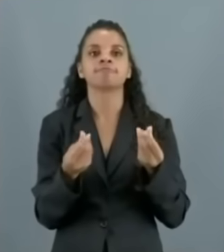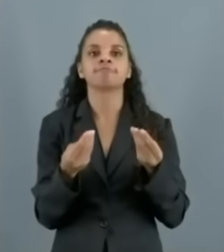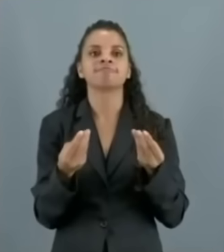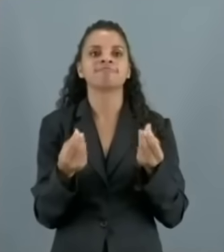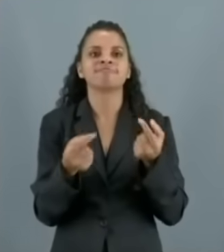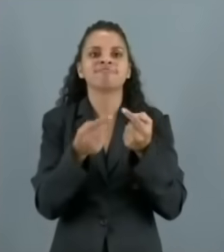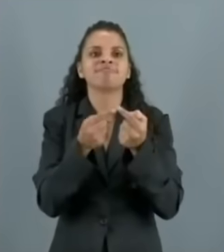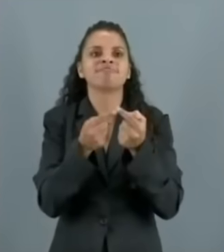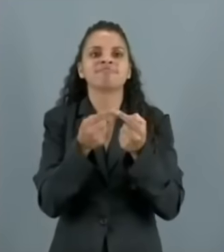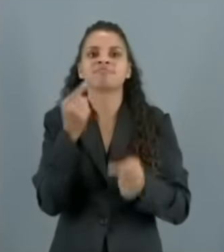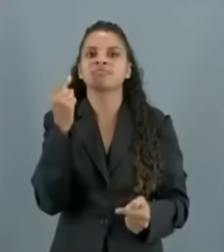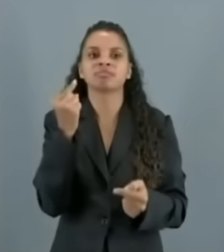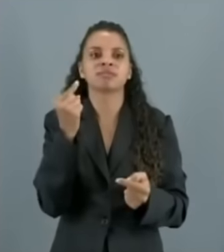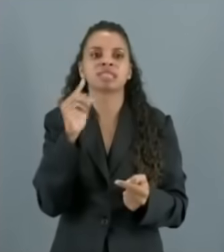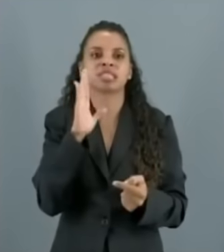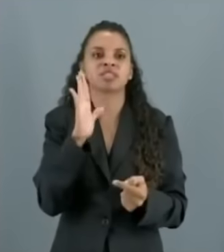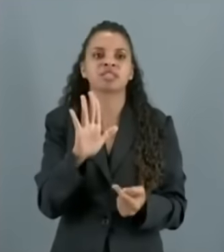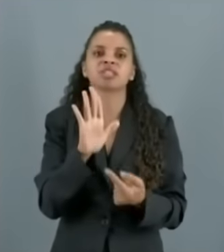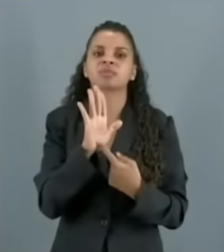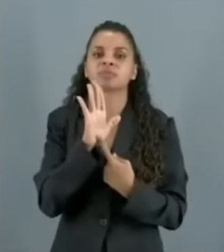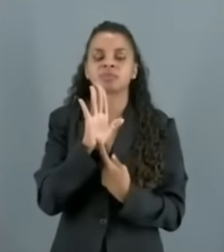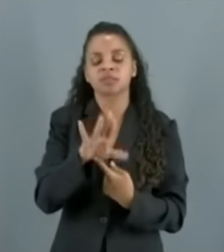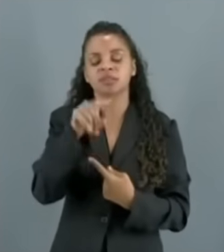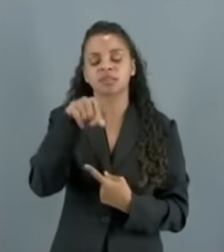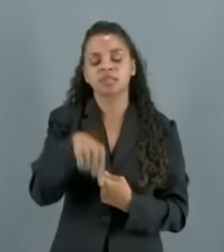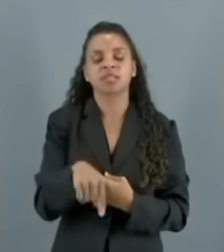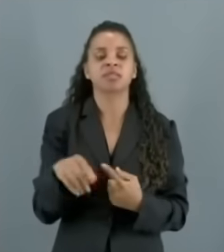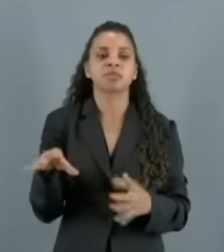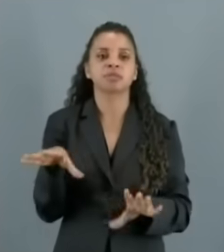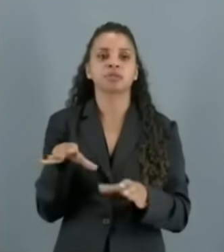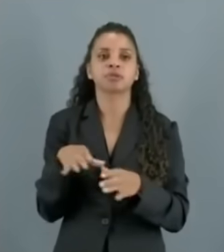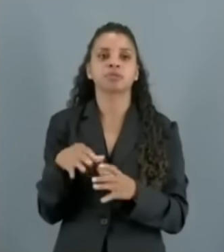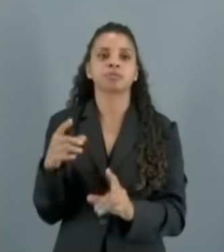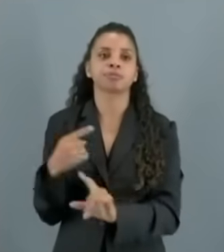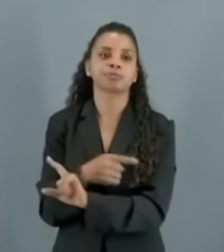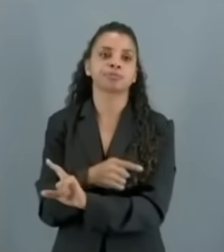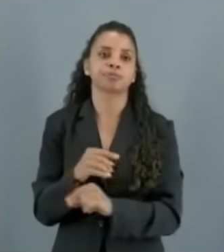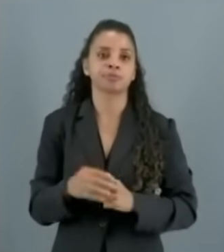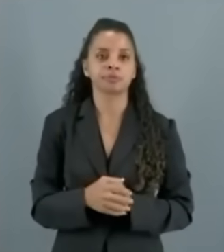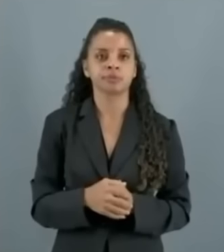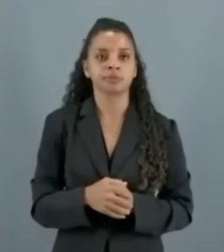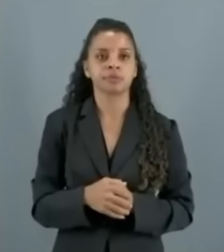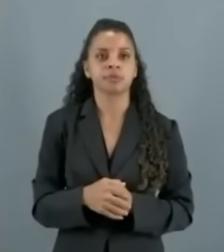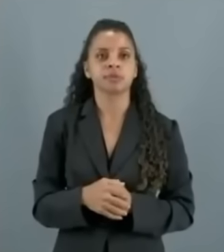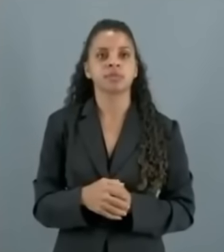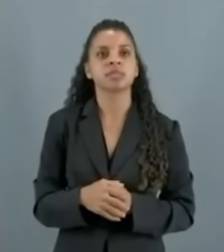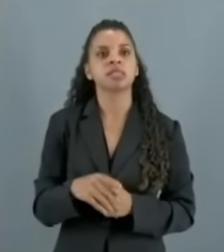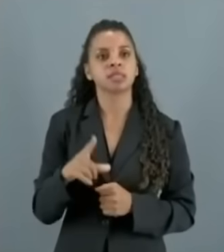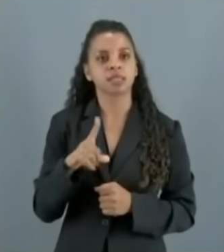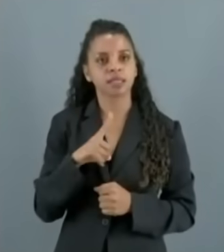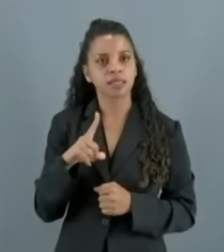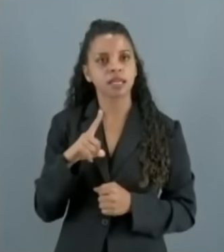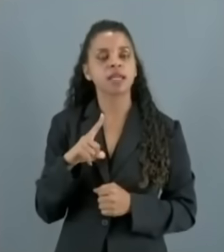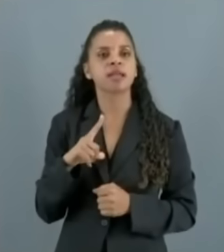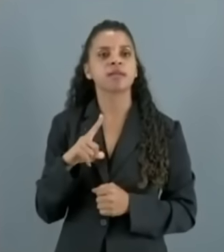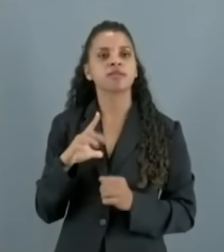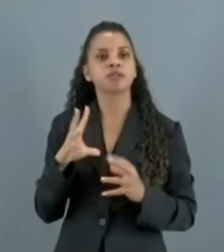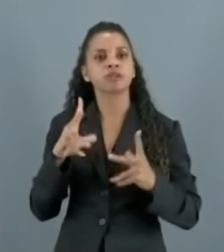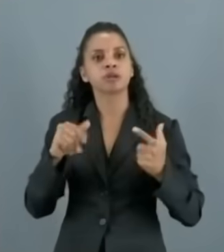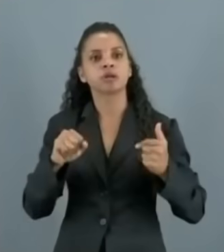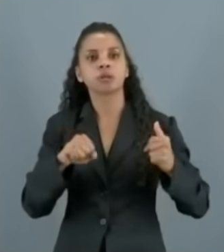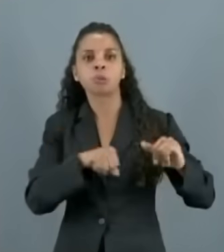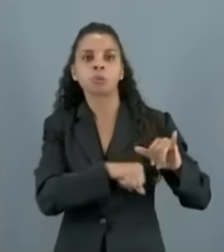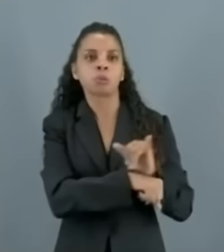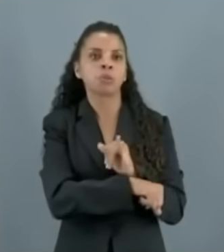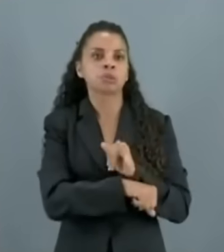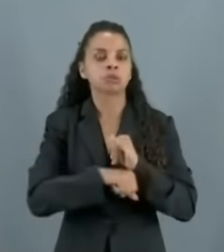foi apresentada aqui pela oposição. E digo isso porque houve toda uma movimentação da convocação